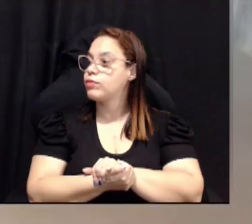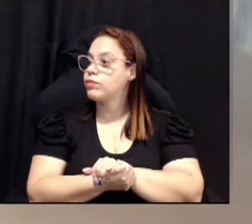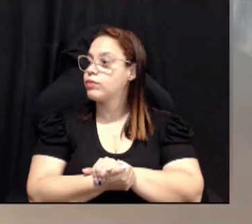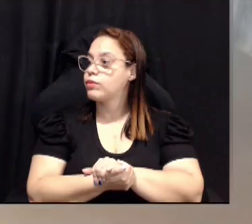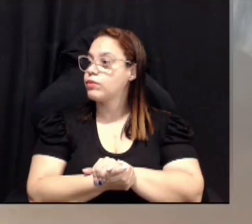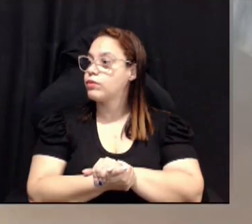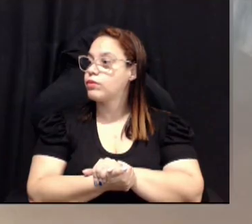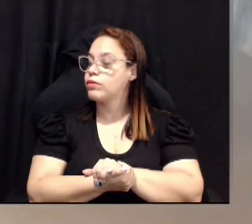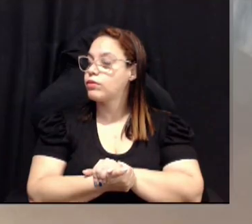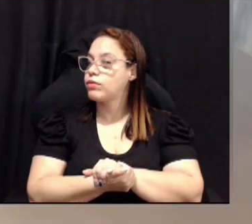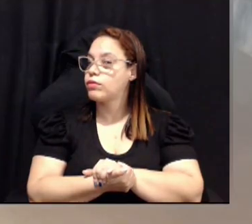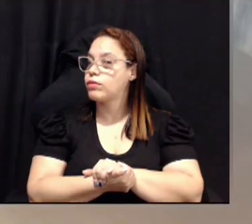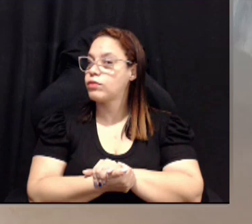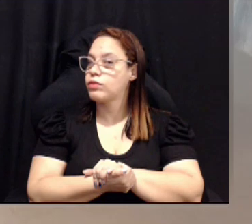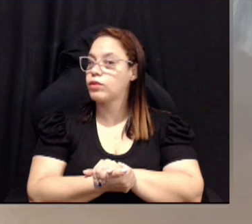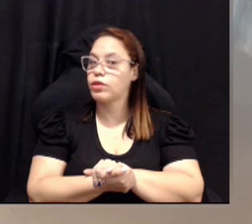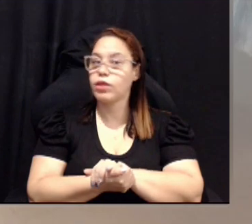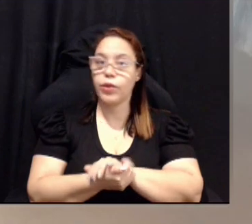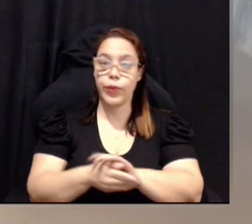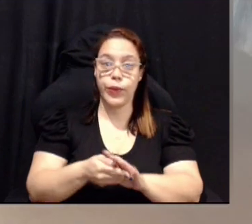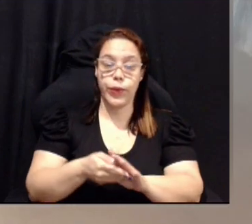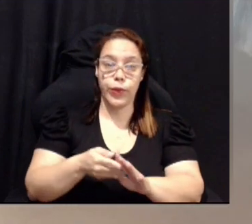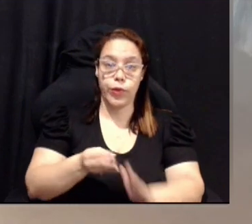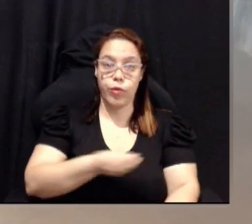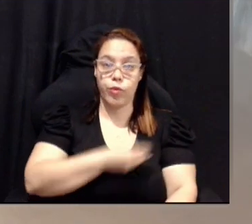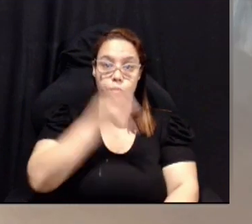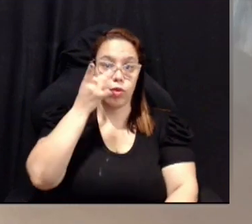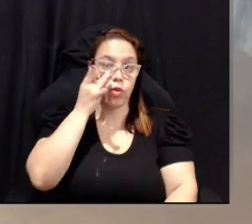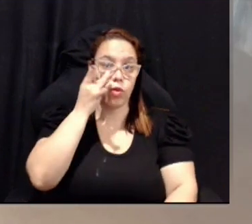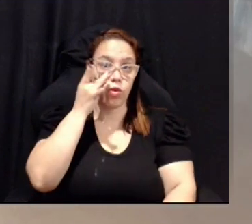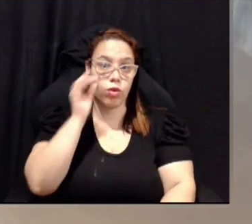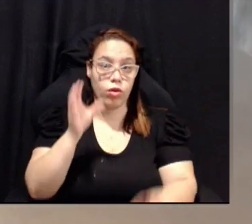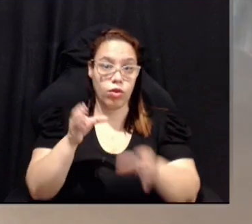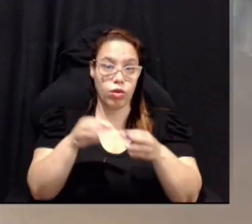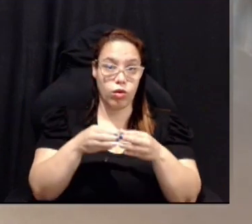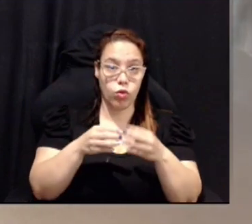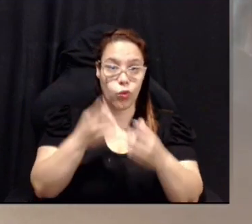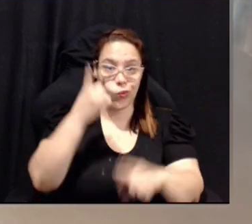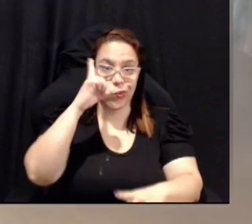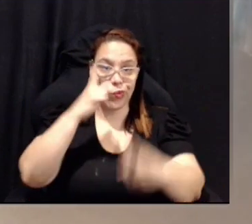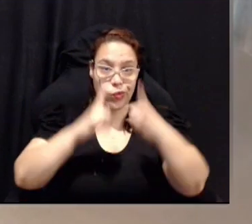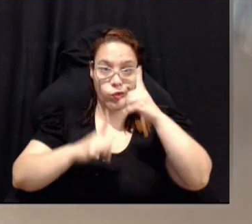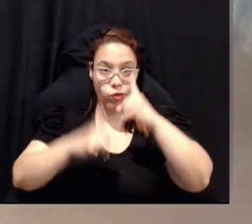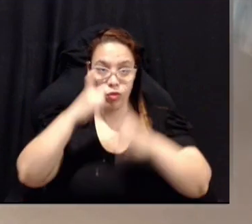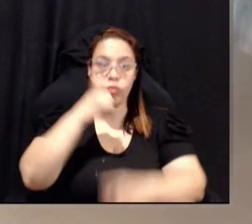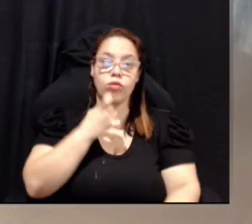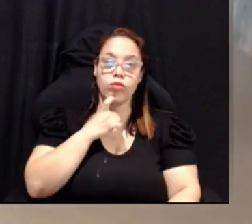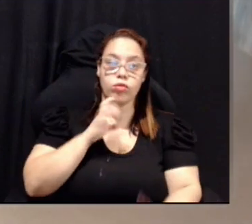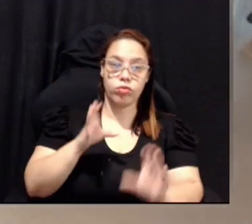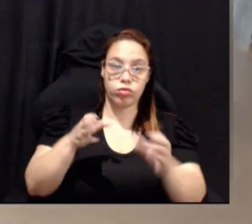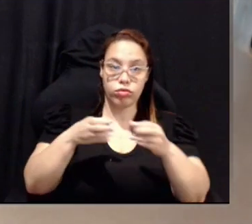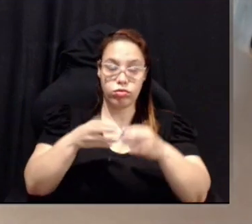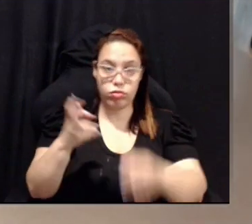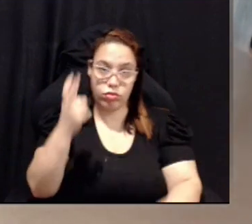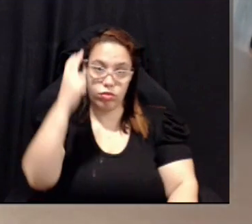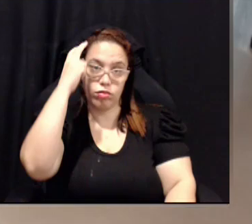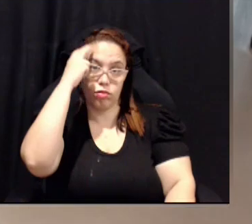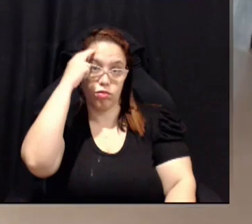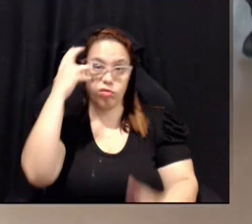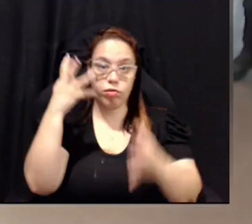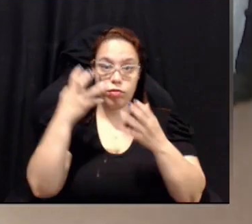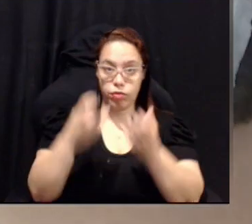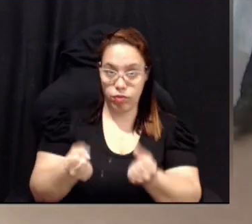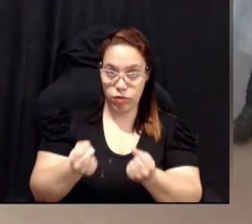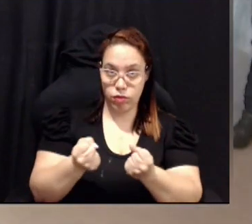Com a presença de representantes de blocos carnavalescos de Campinas, a Comissão de Cultura recebeu a